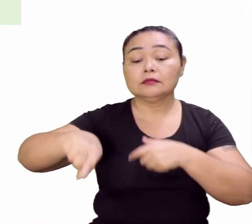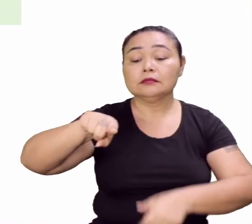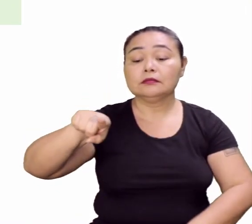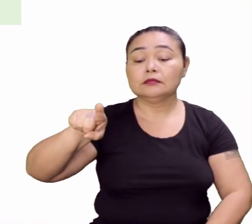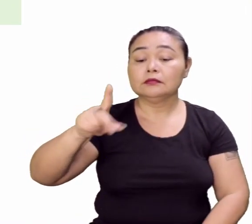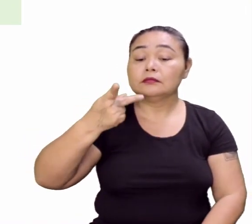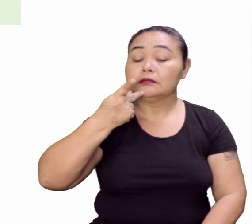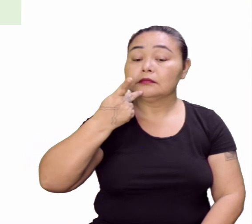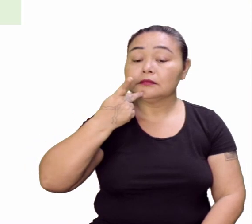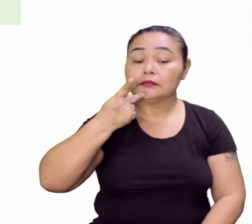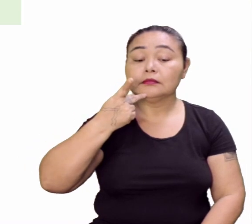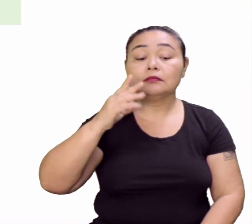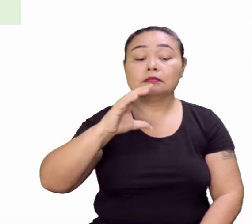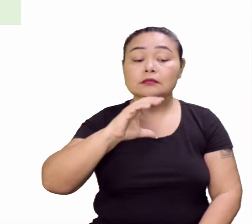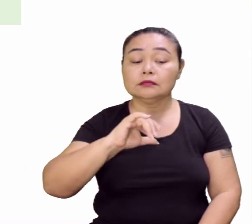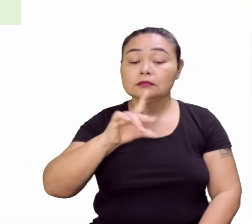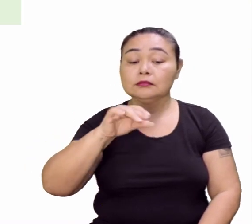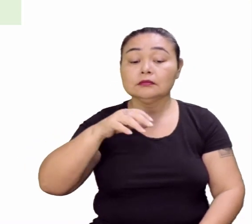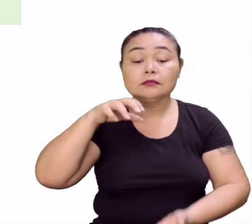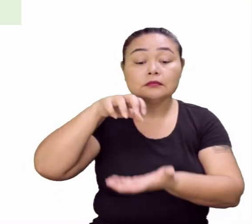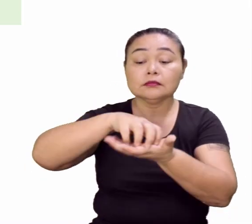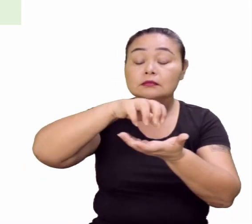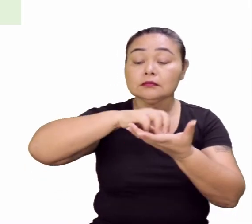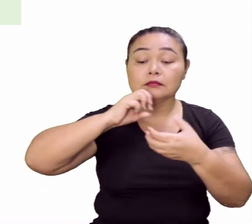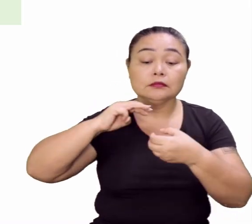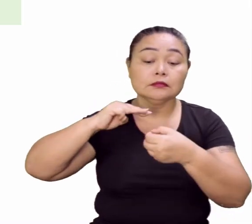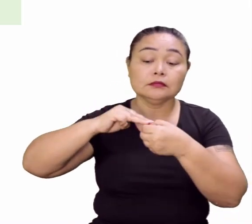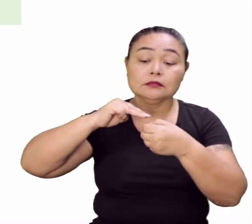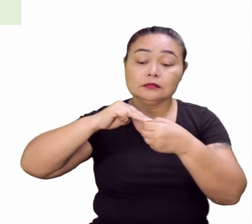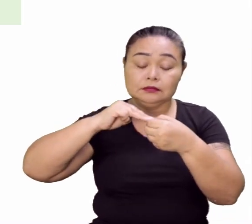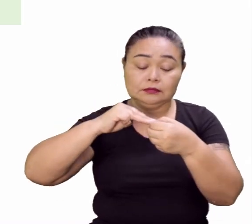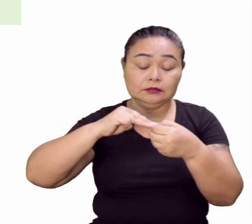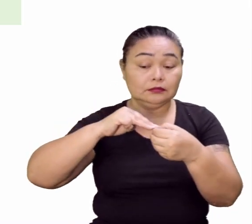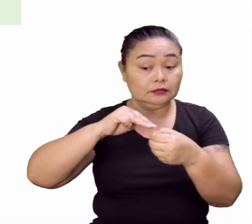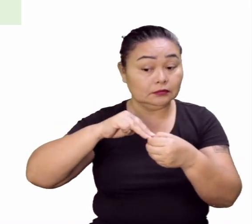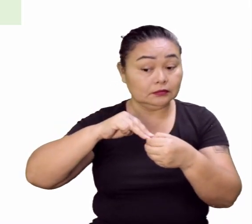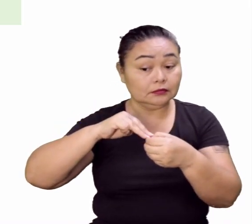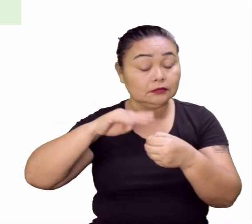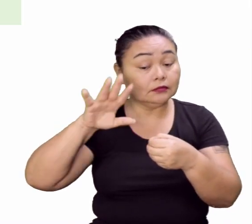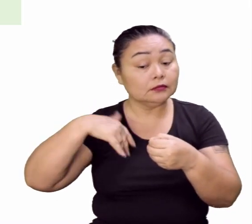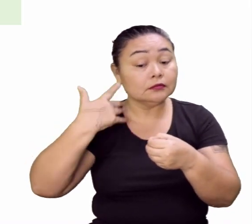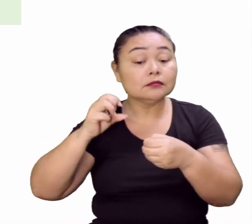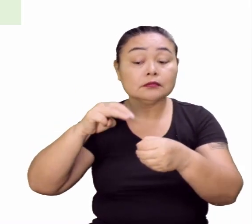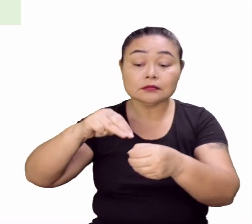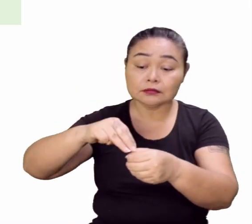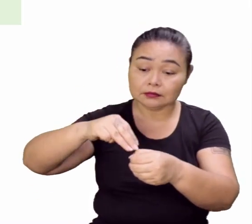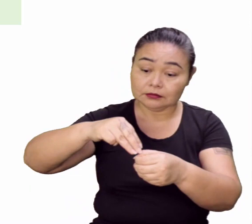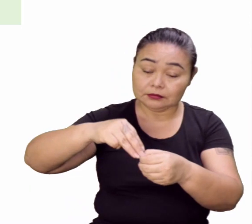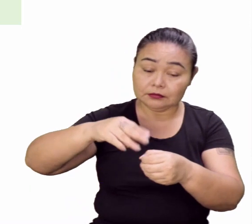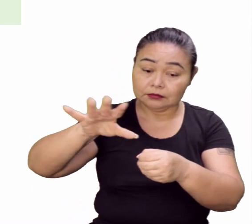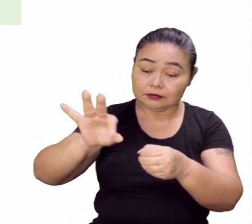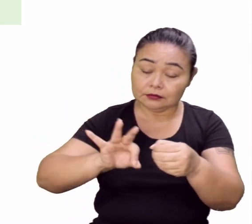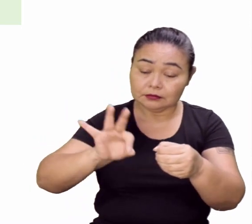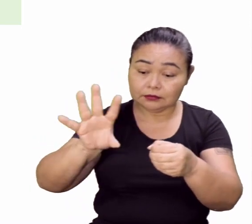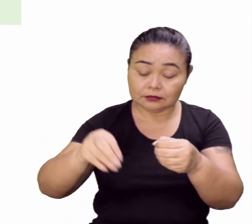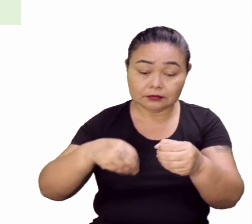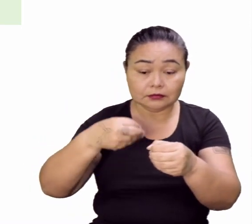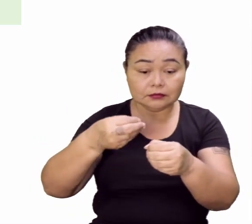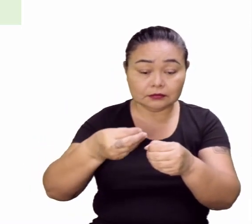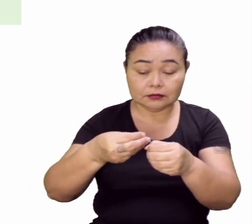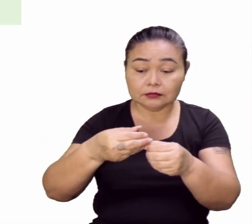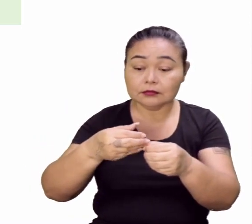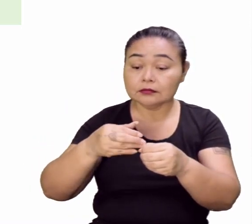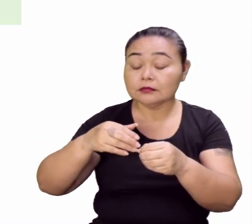aí, que está falando que a cidade é a sede do município, né? Então, olha só, o município ele é formado pela